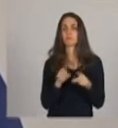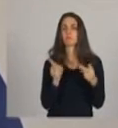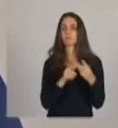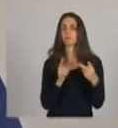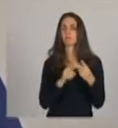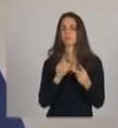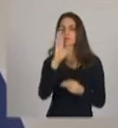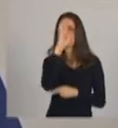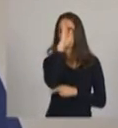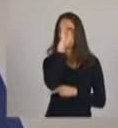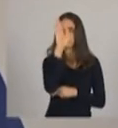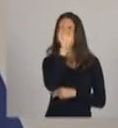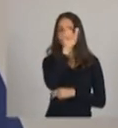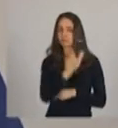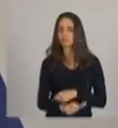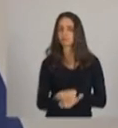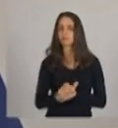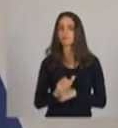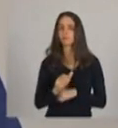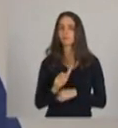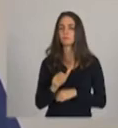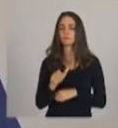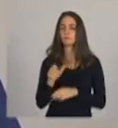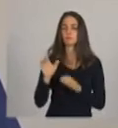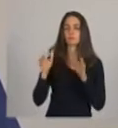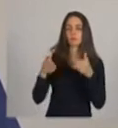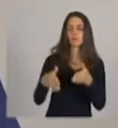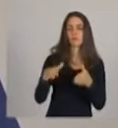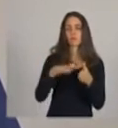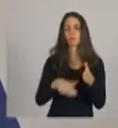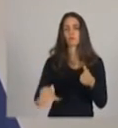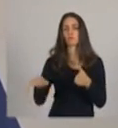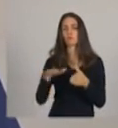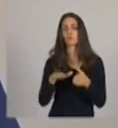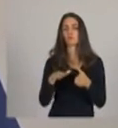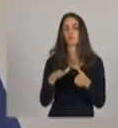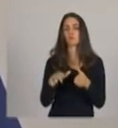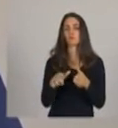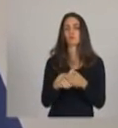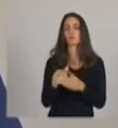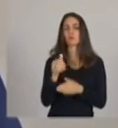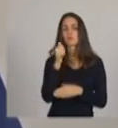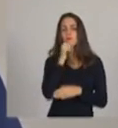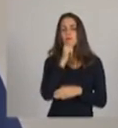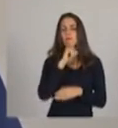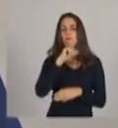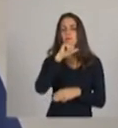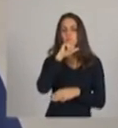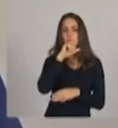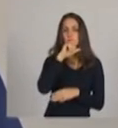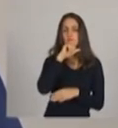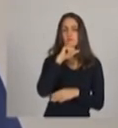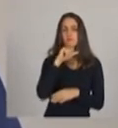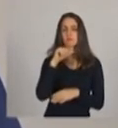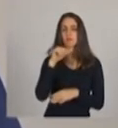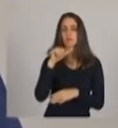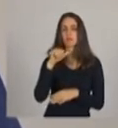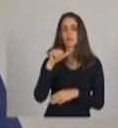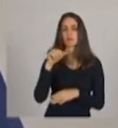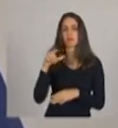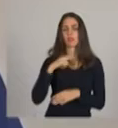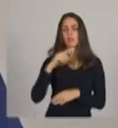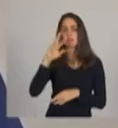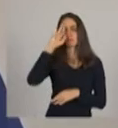um dos principais, trabalhando inclusive com a mãe menininha de Gantuá, um dos principais chefes de